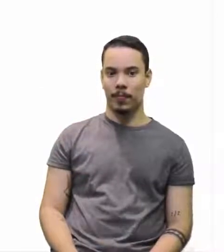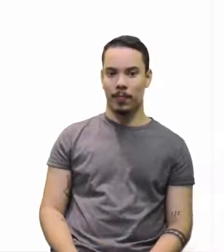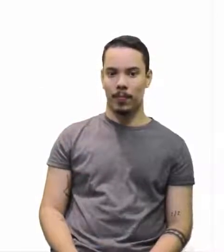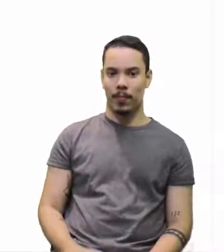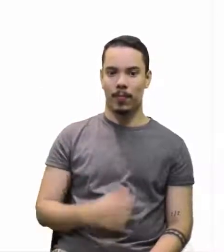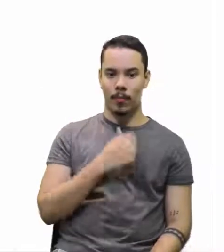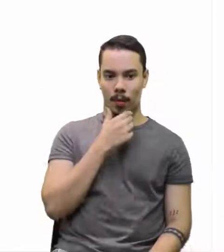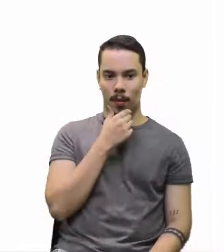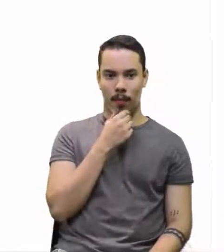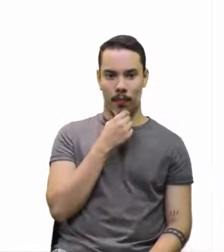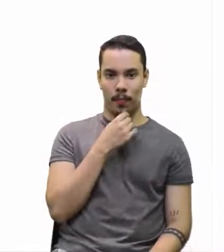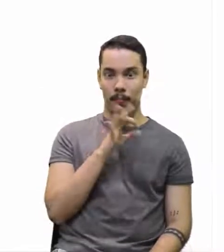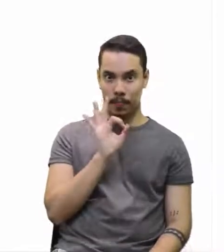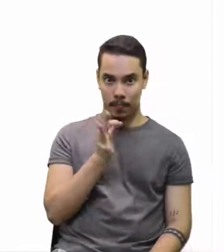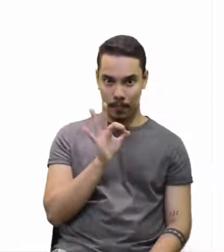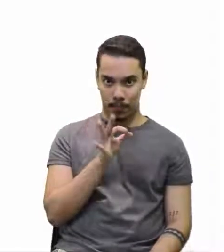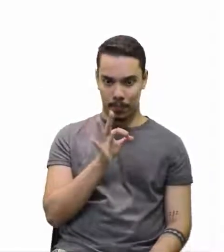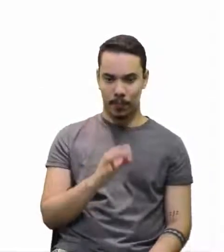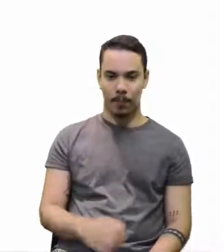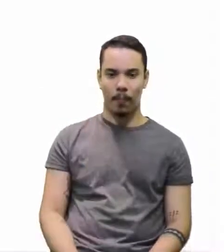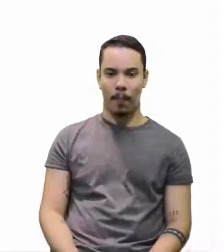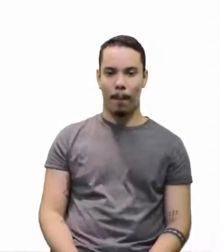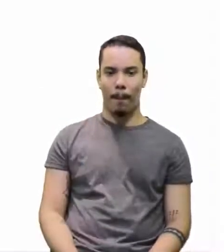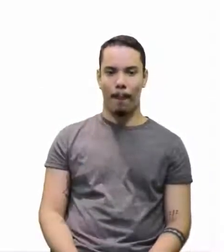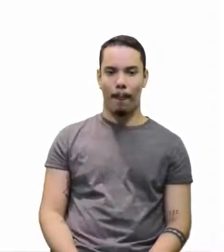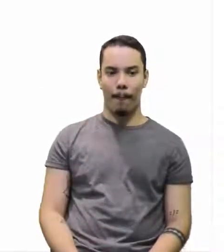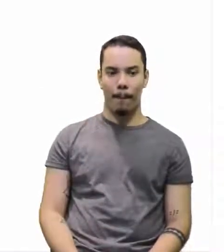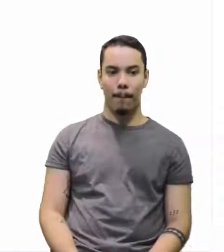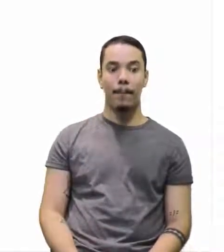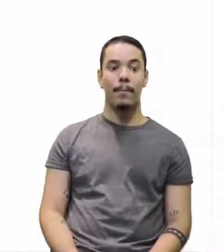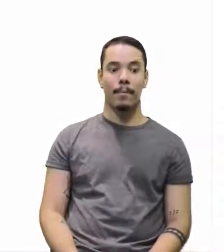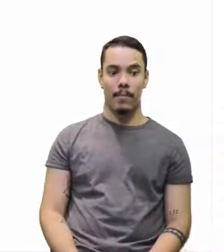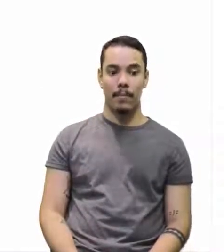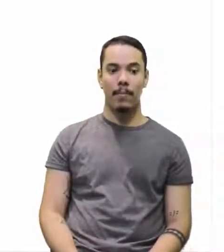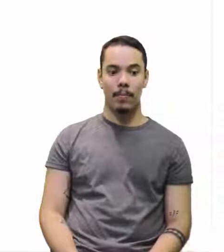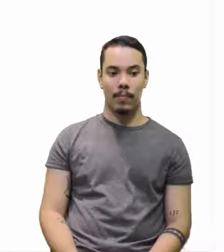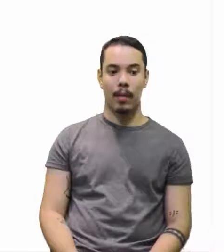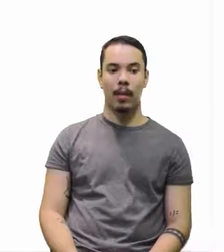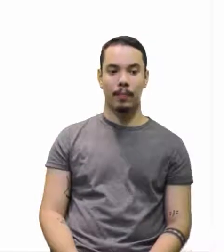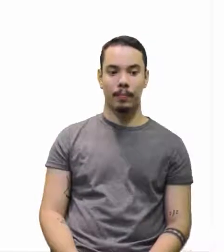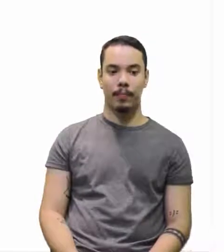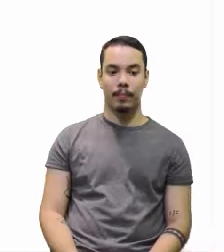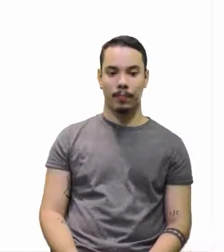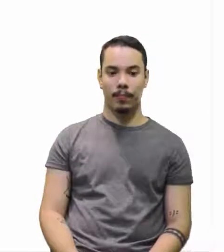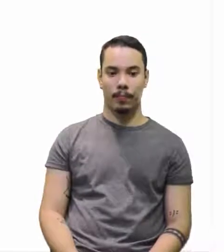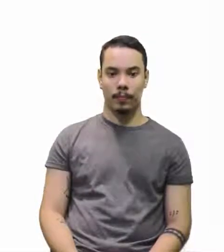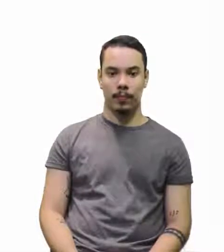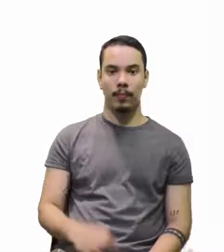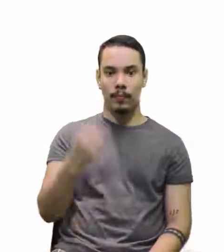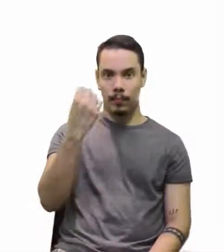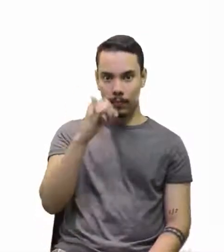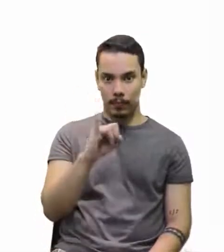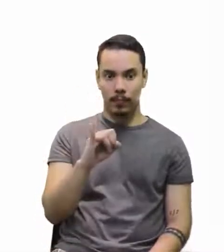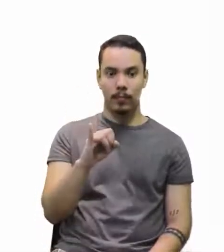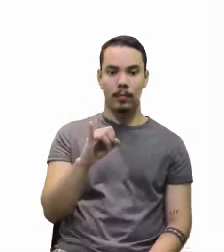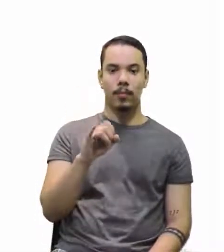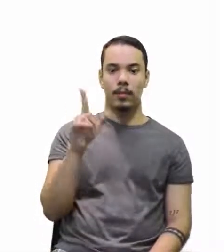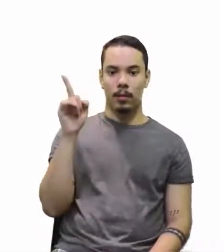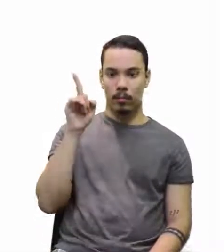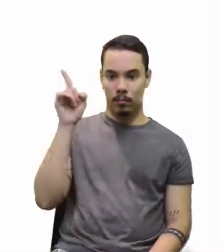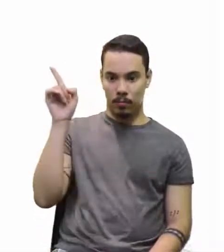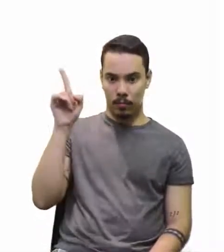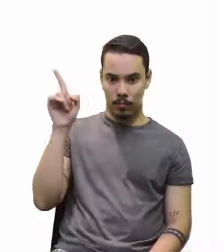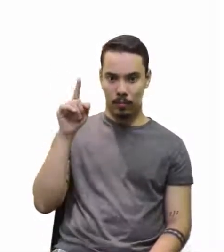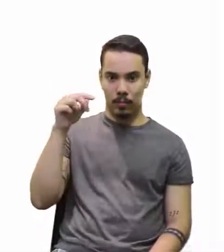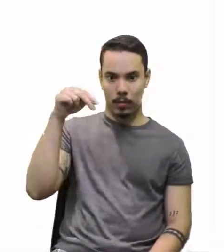Isso, aparece uma corrente e agora tem uma corrente realmente circulando. Enquanto esse ímã estiver movimentando.